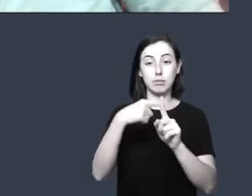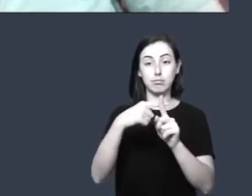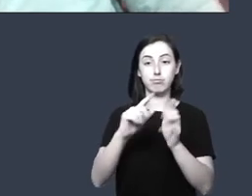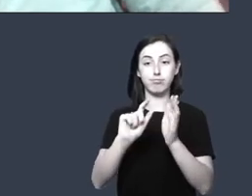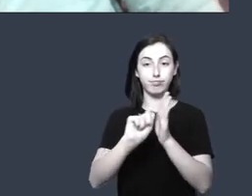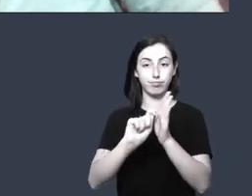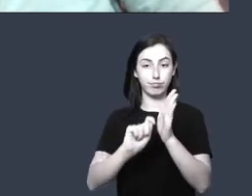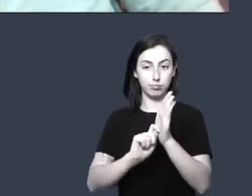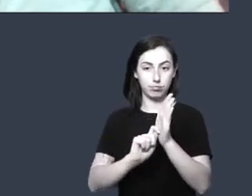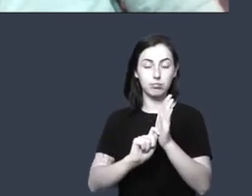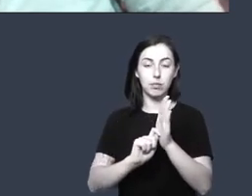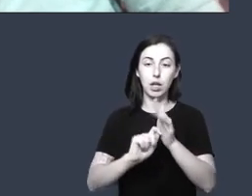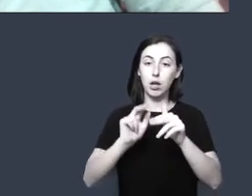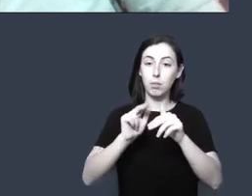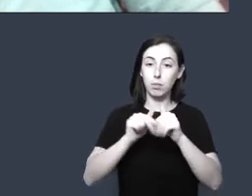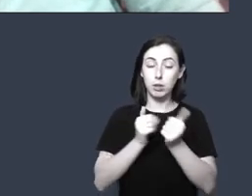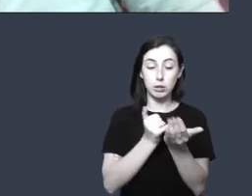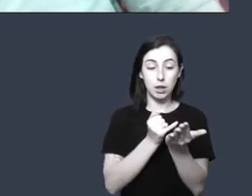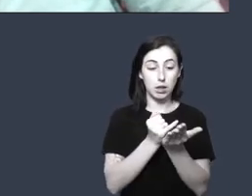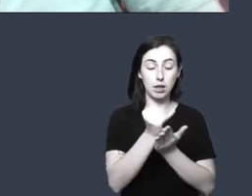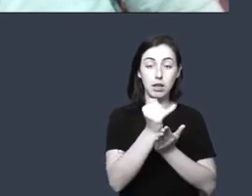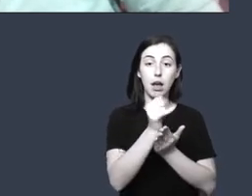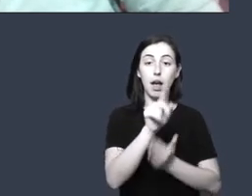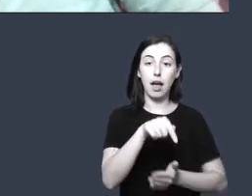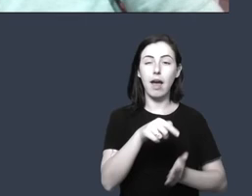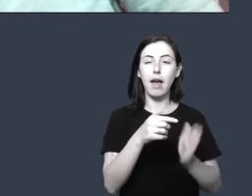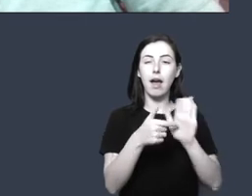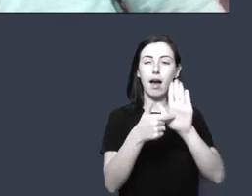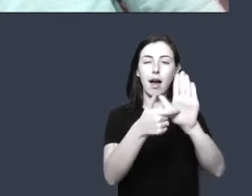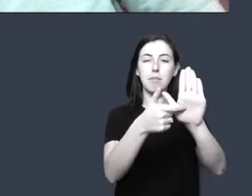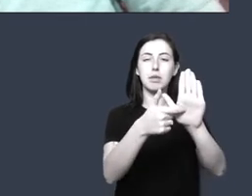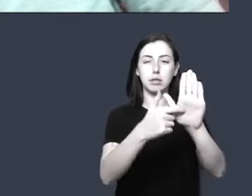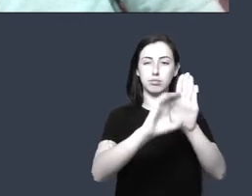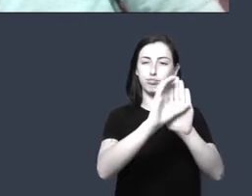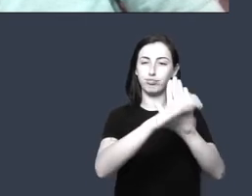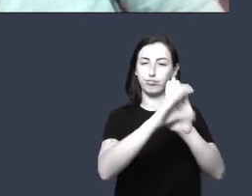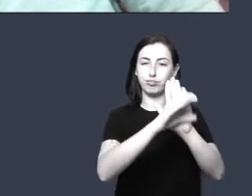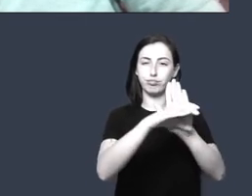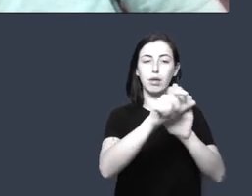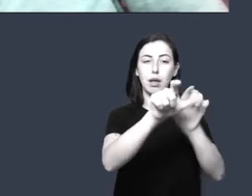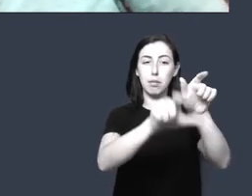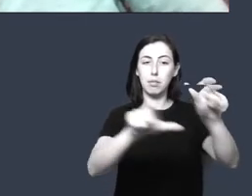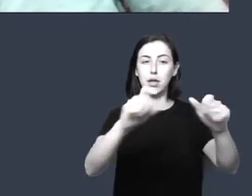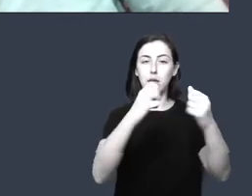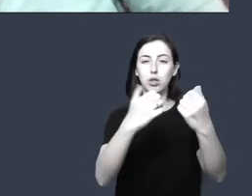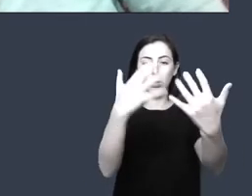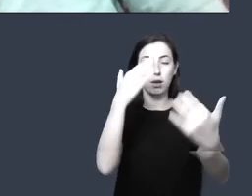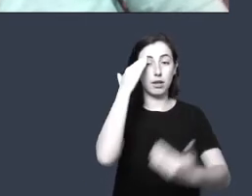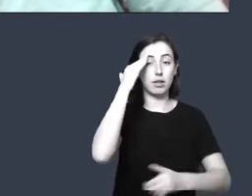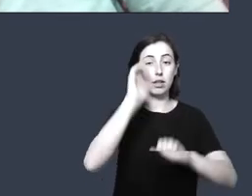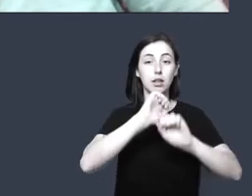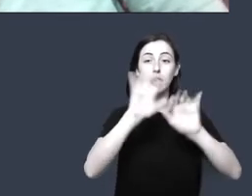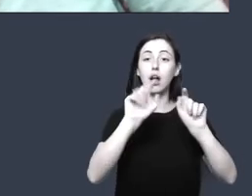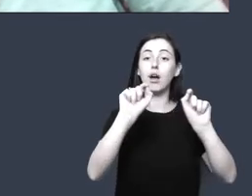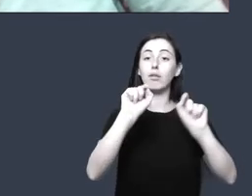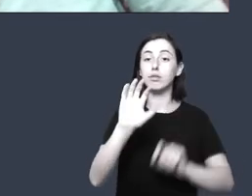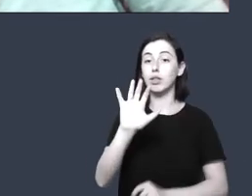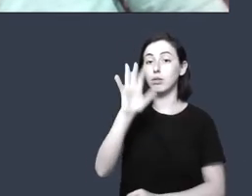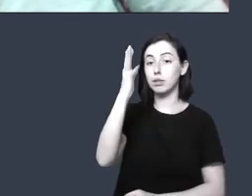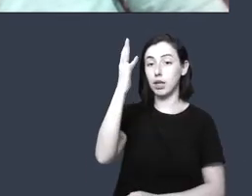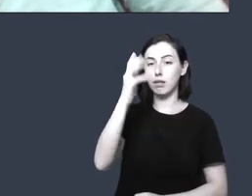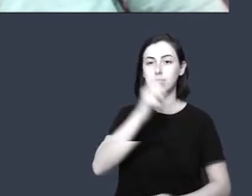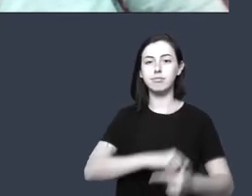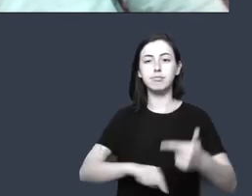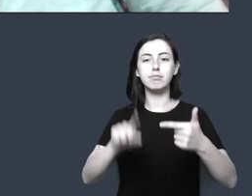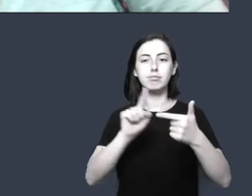momento é você apresentar esses conceitos, as pessoas entenderem o que está acontecendo. O segundo momento é, uma vez que as pessoas entendem